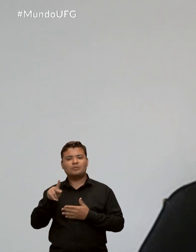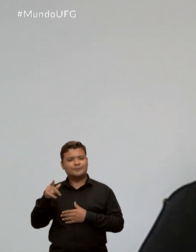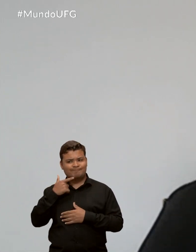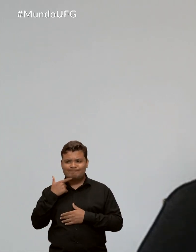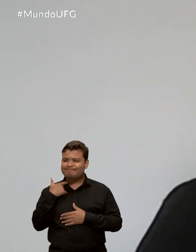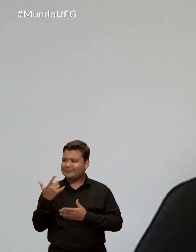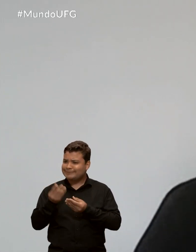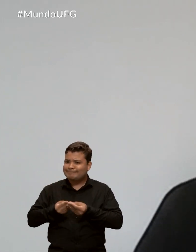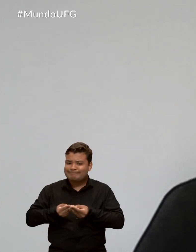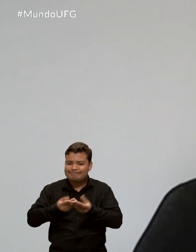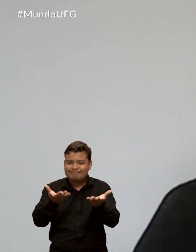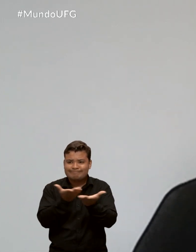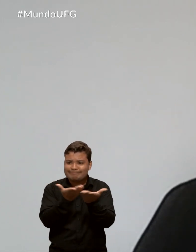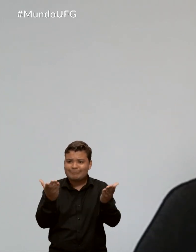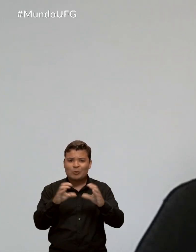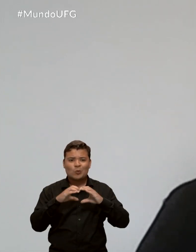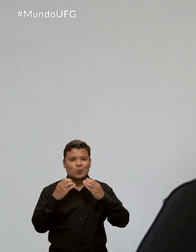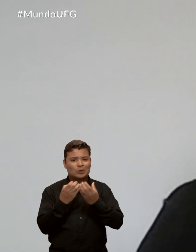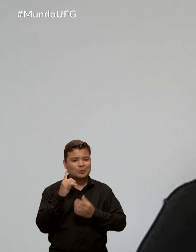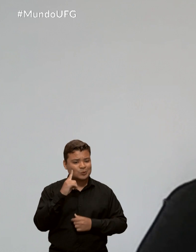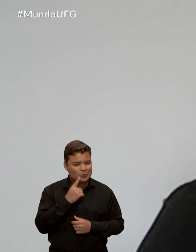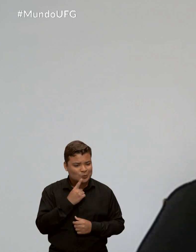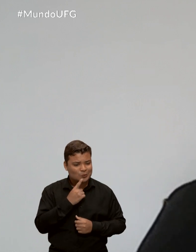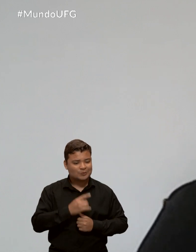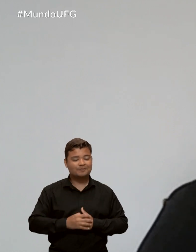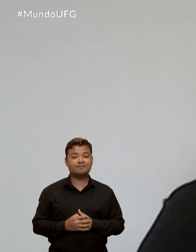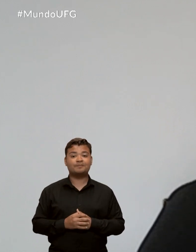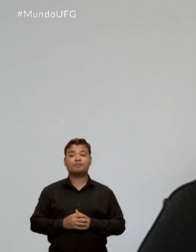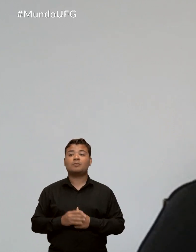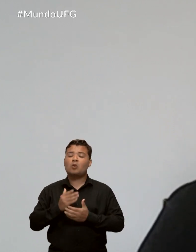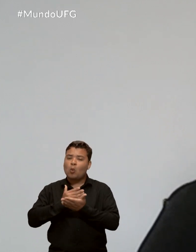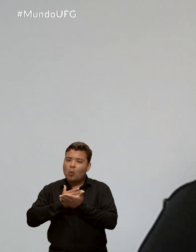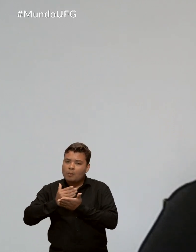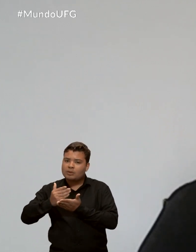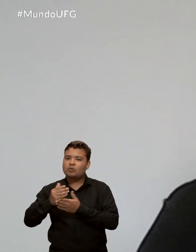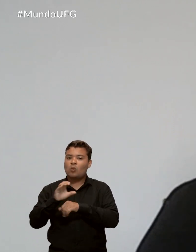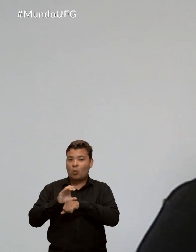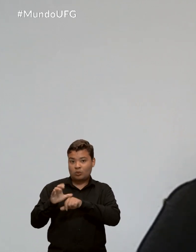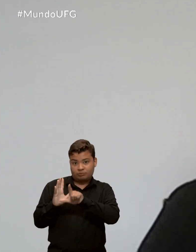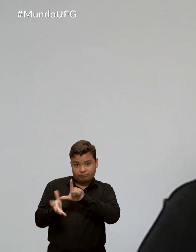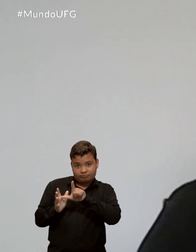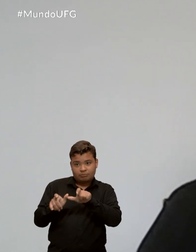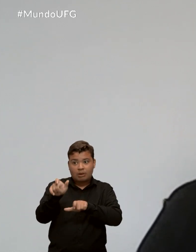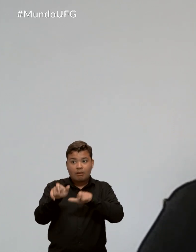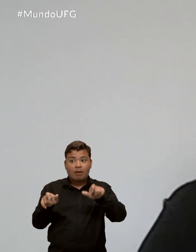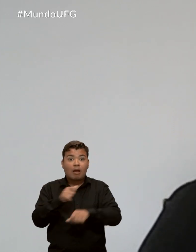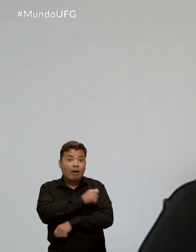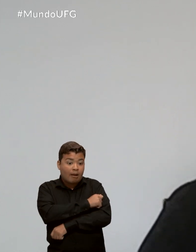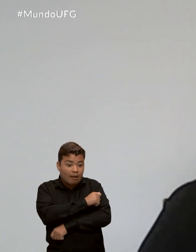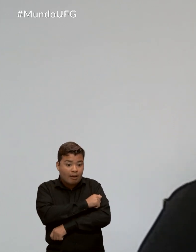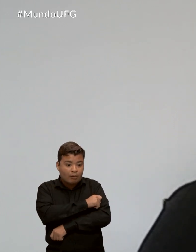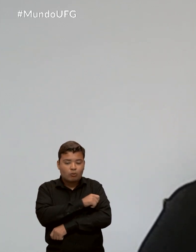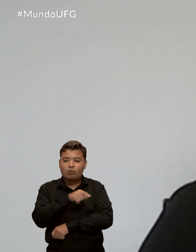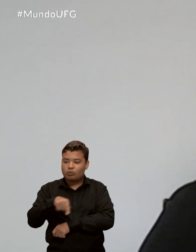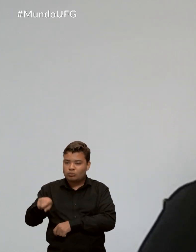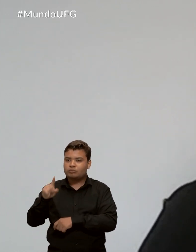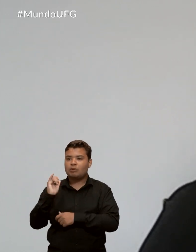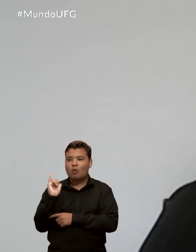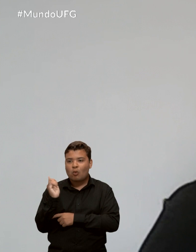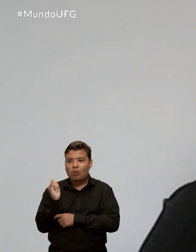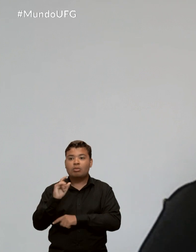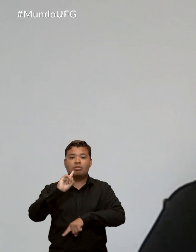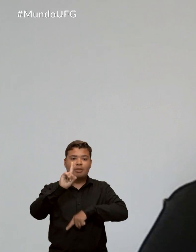surda. E começou com os alunos do Letras Libras, mas abriu para a comunidade que quisesse ir